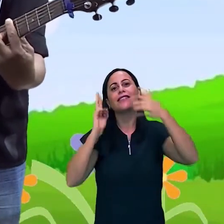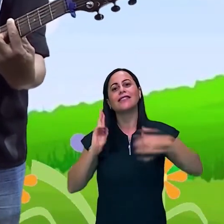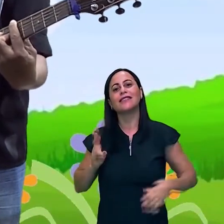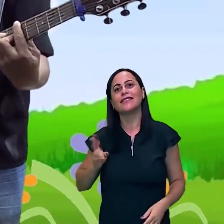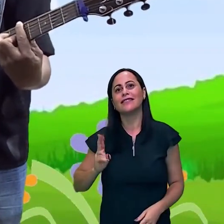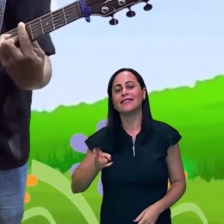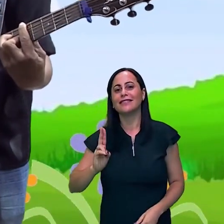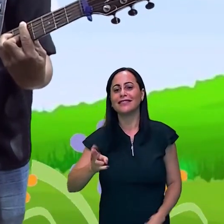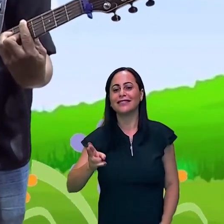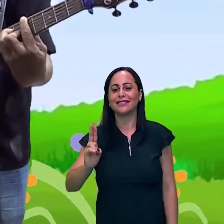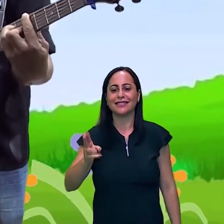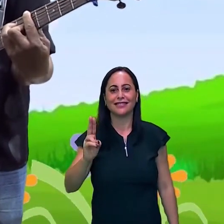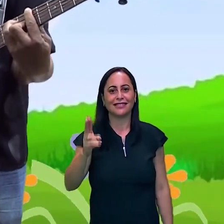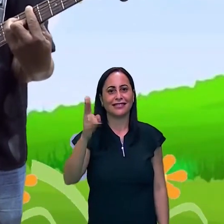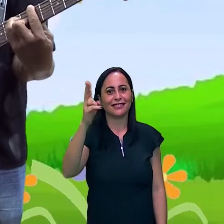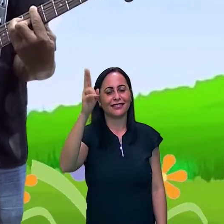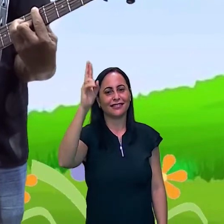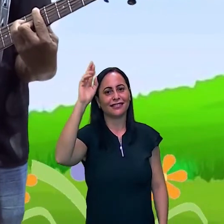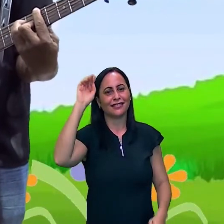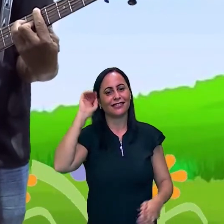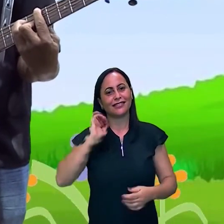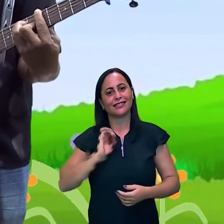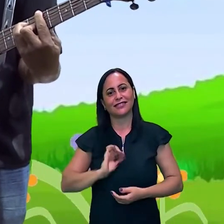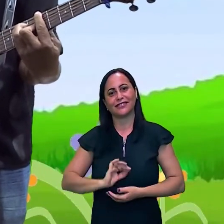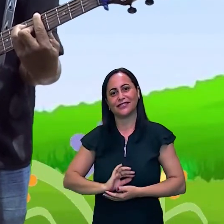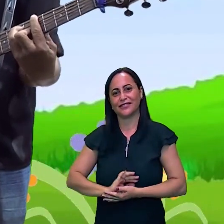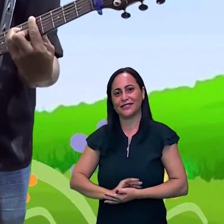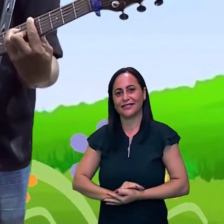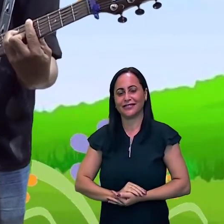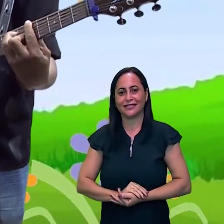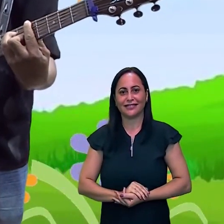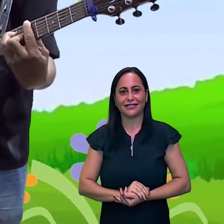a vida.